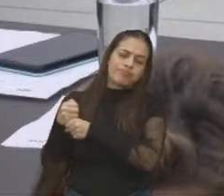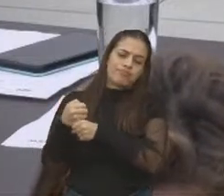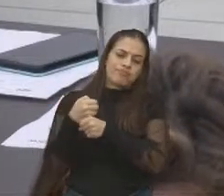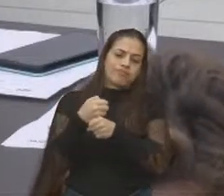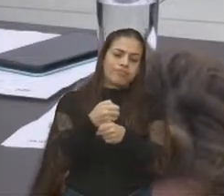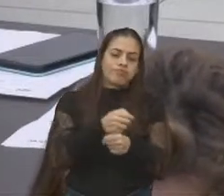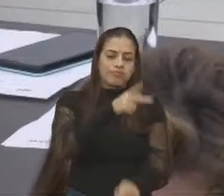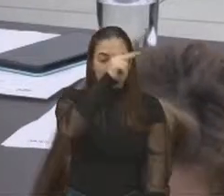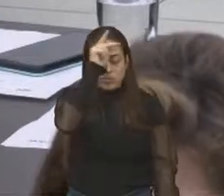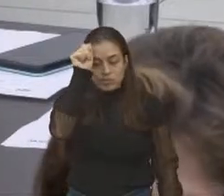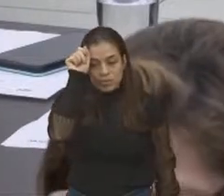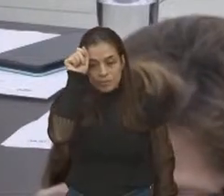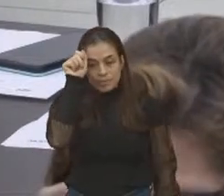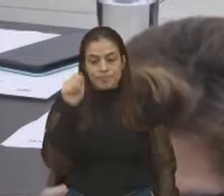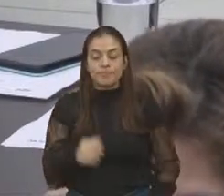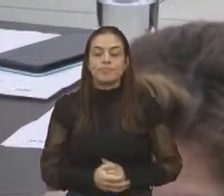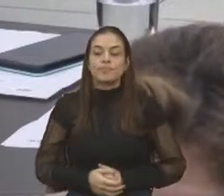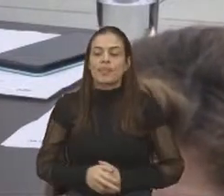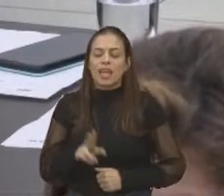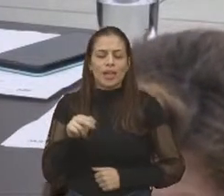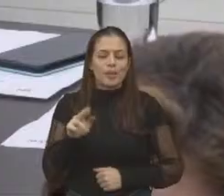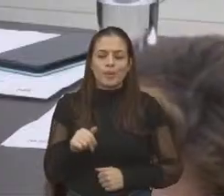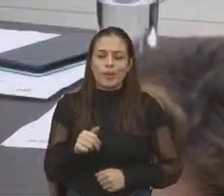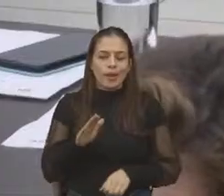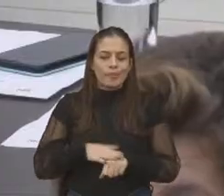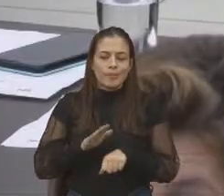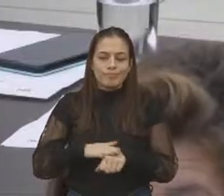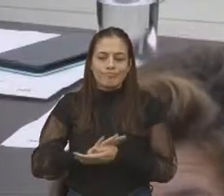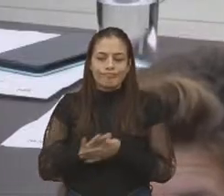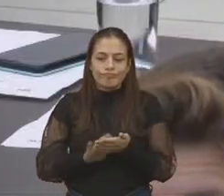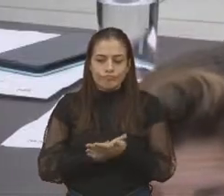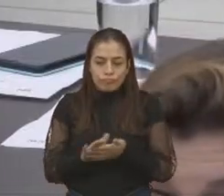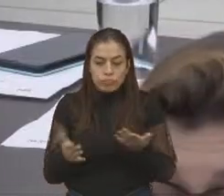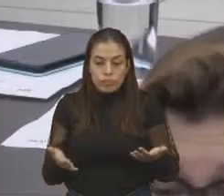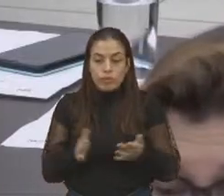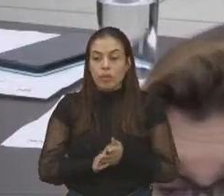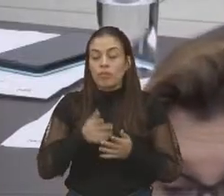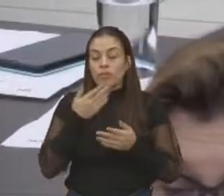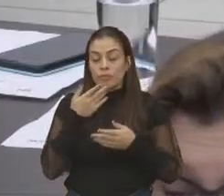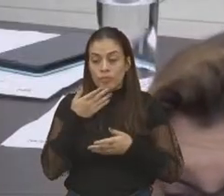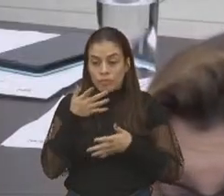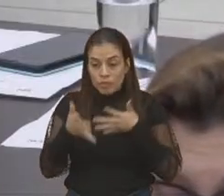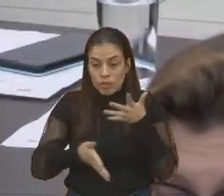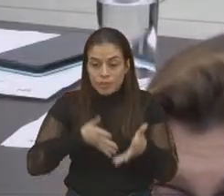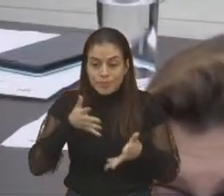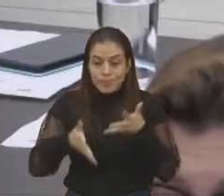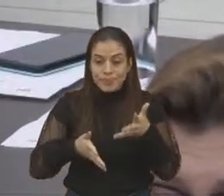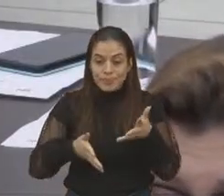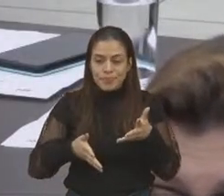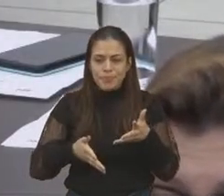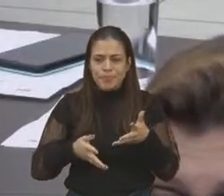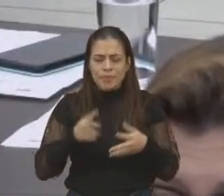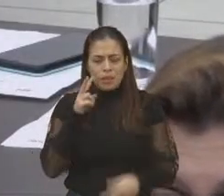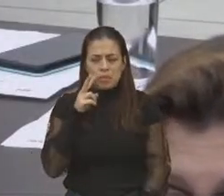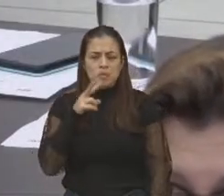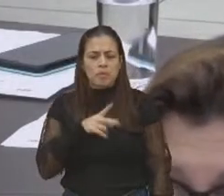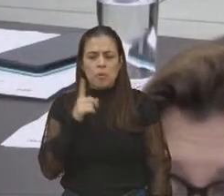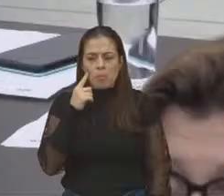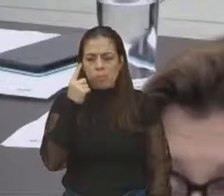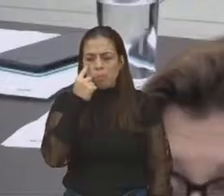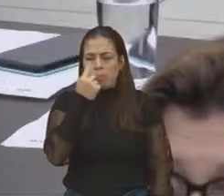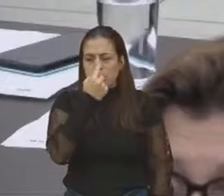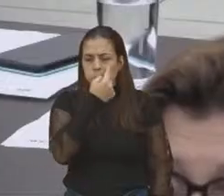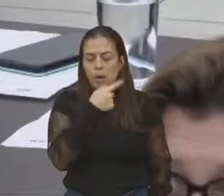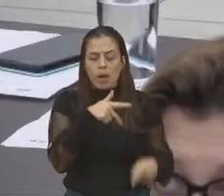sai. Mas eu quero dizer a você aqui que eu não achei aqui o Parque Minha Lua, a reforma